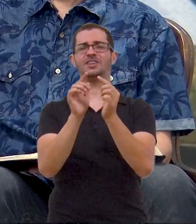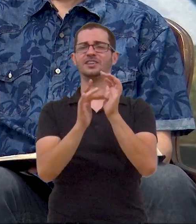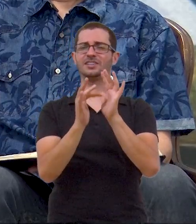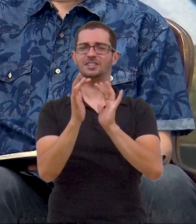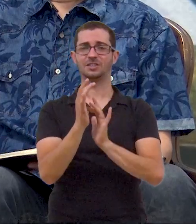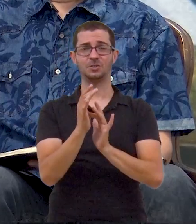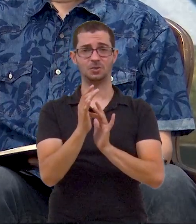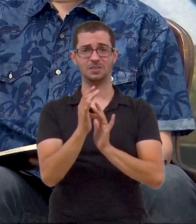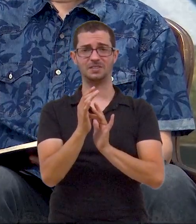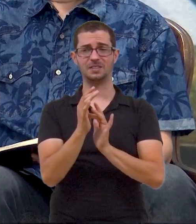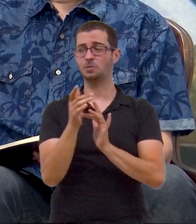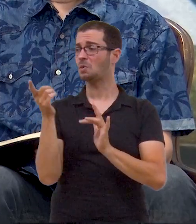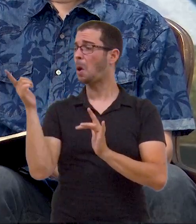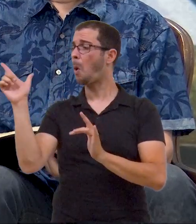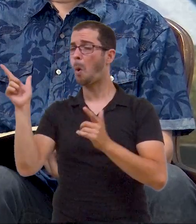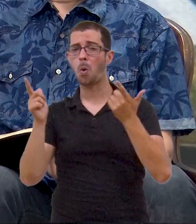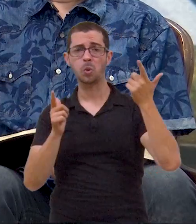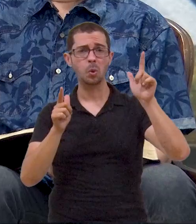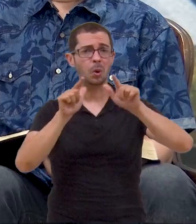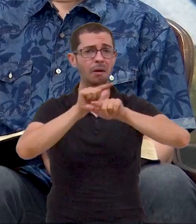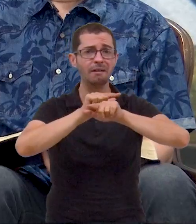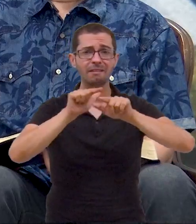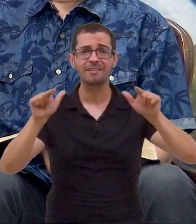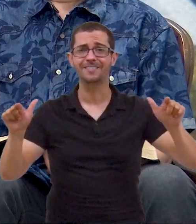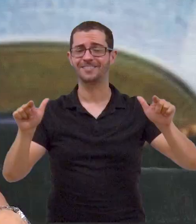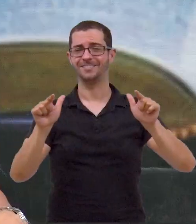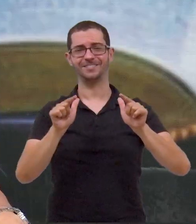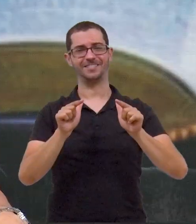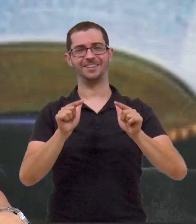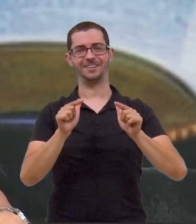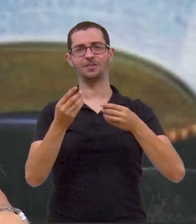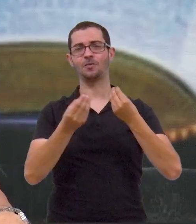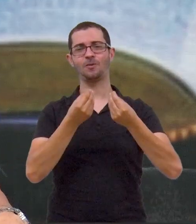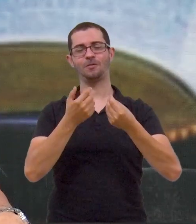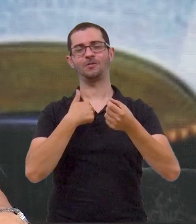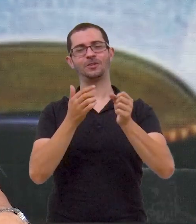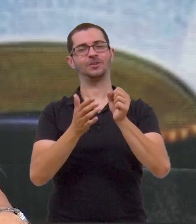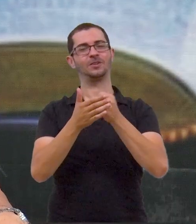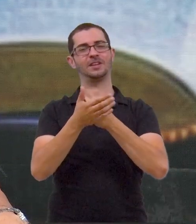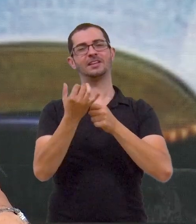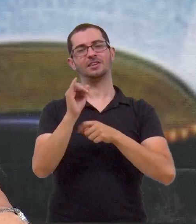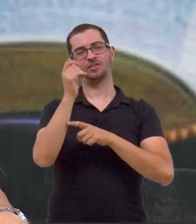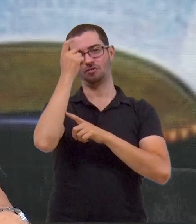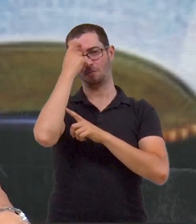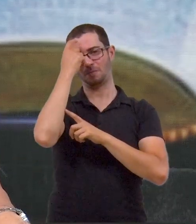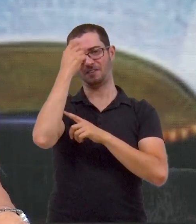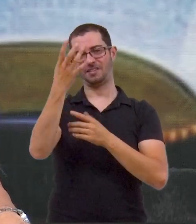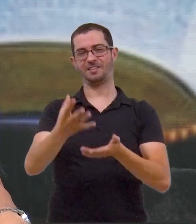escaparemos nós se não levarmos em conta esta tão grande salvação?